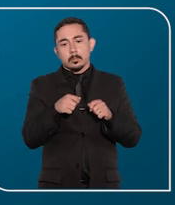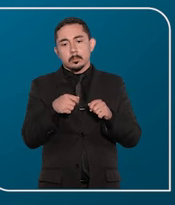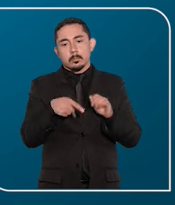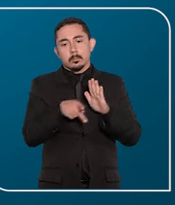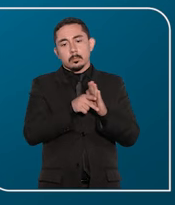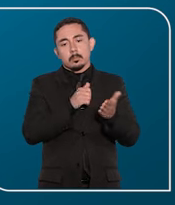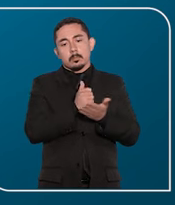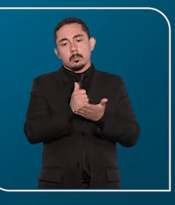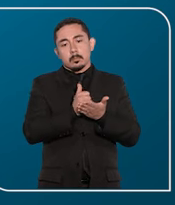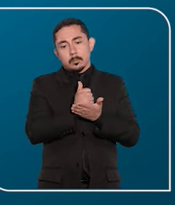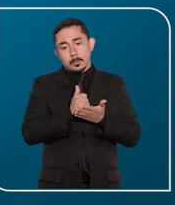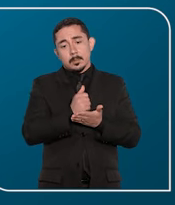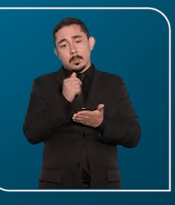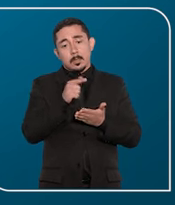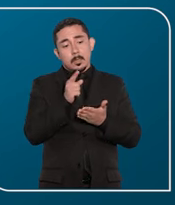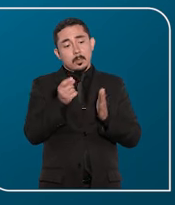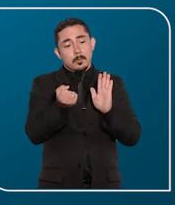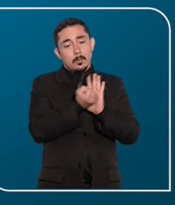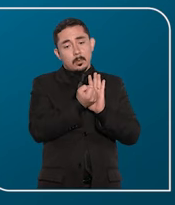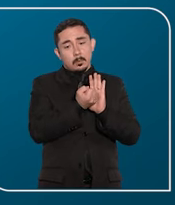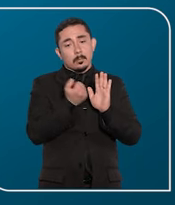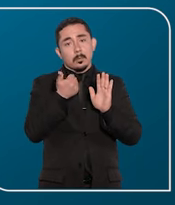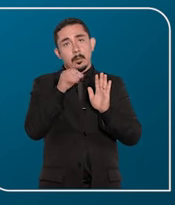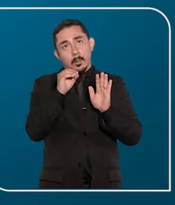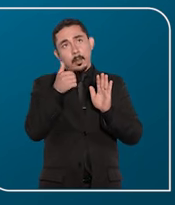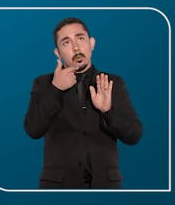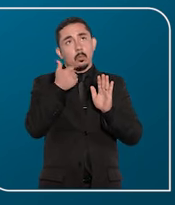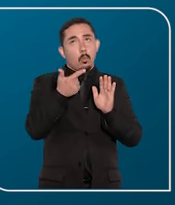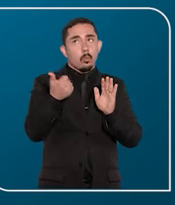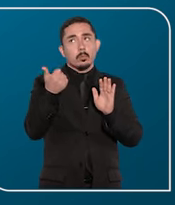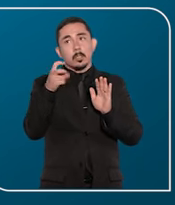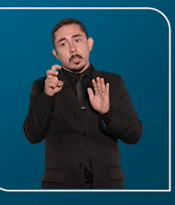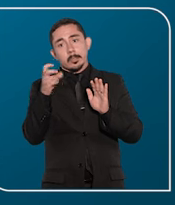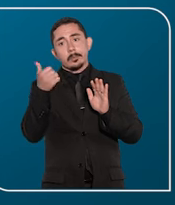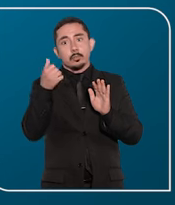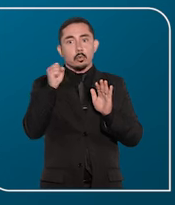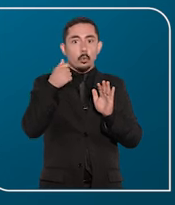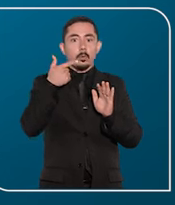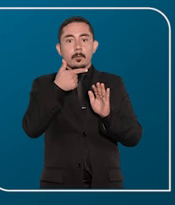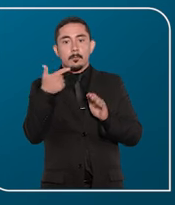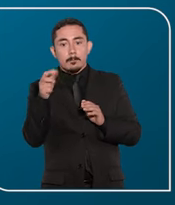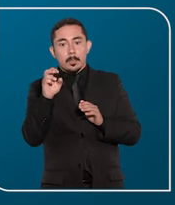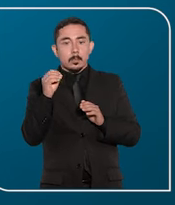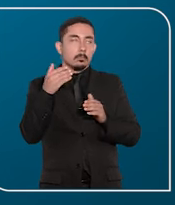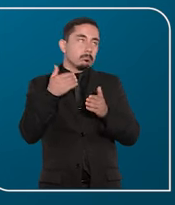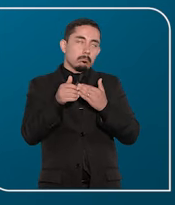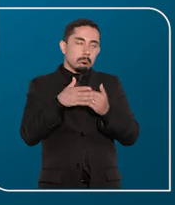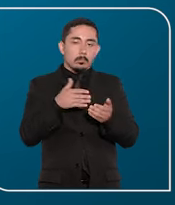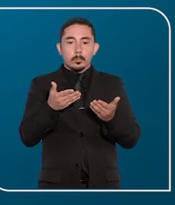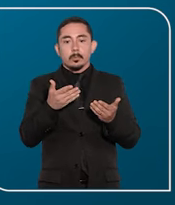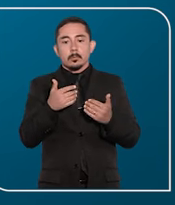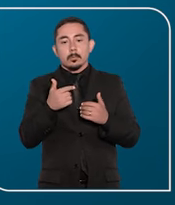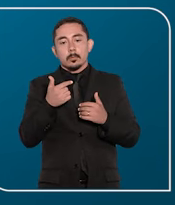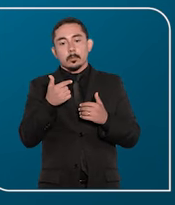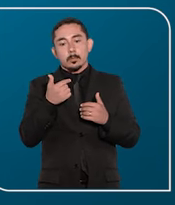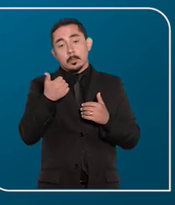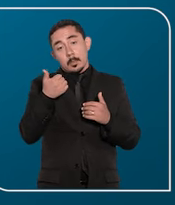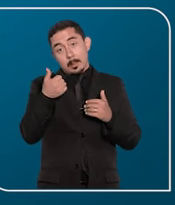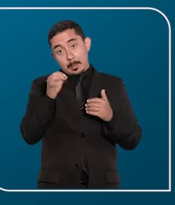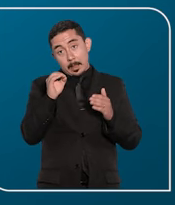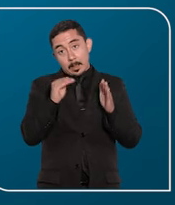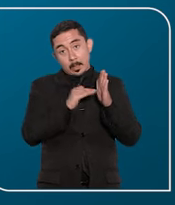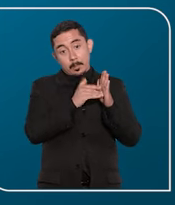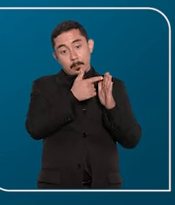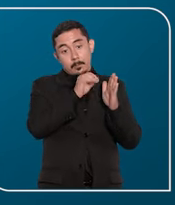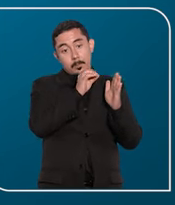a sua decisão no sentido de fixar em 10, em 12, em 15, em 18, em 20, em 5, enfim, entre 10% e 20% sobre o